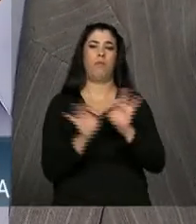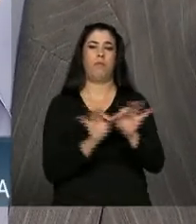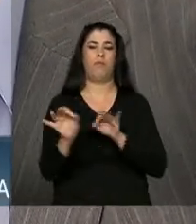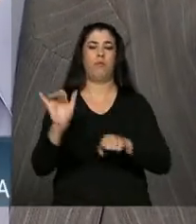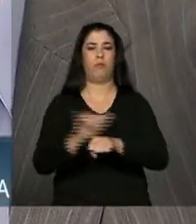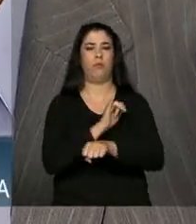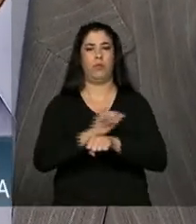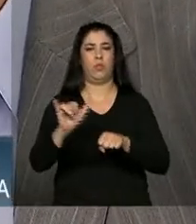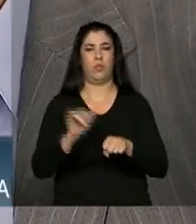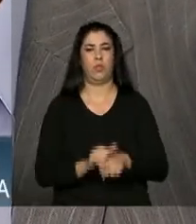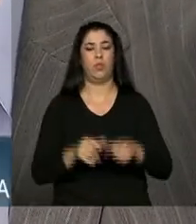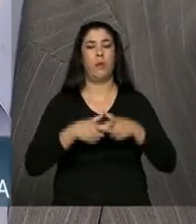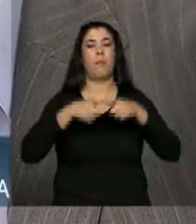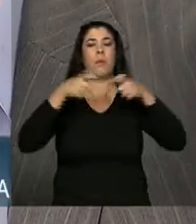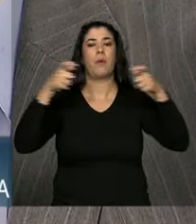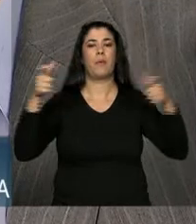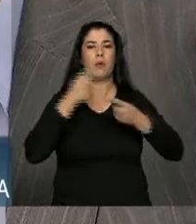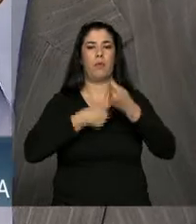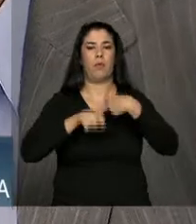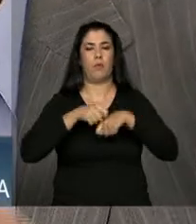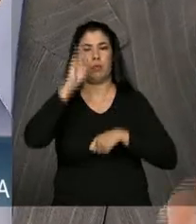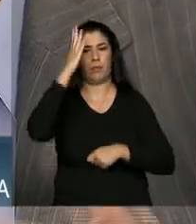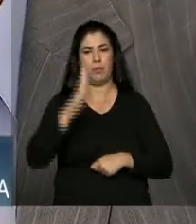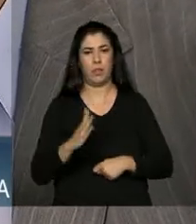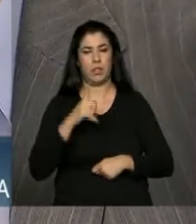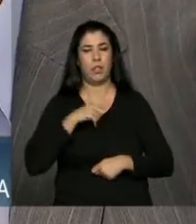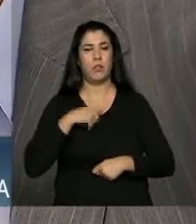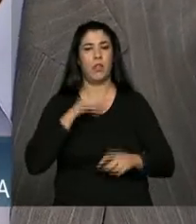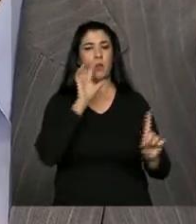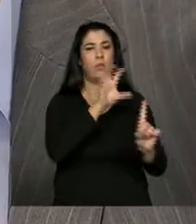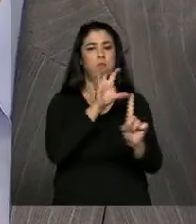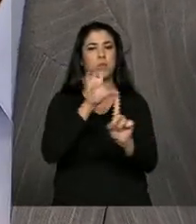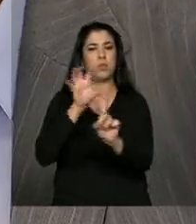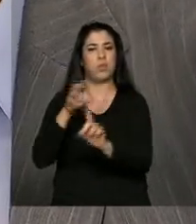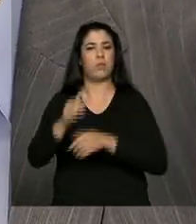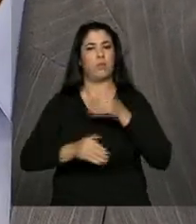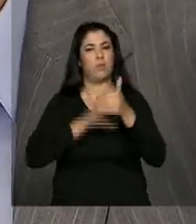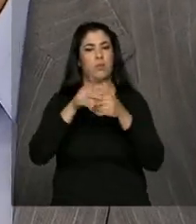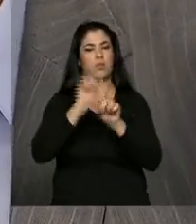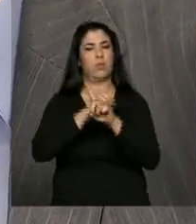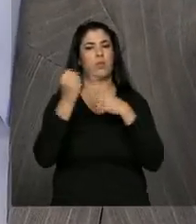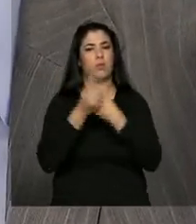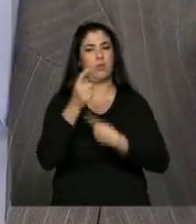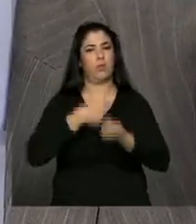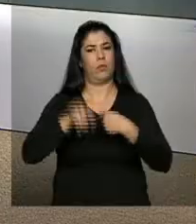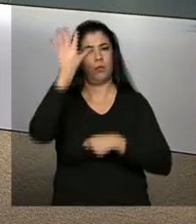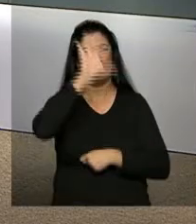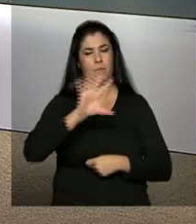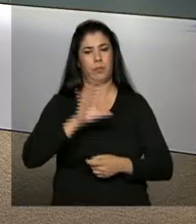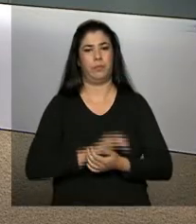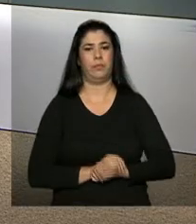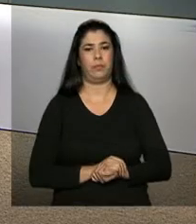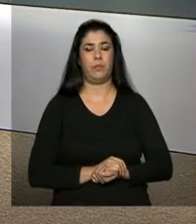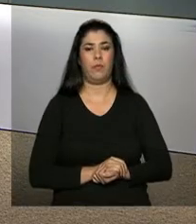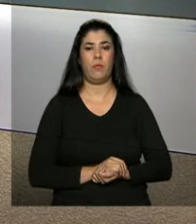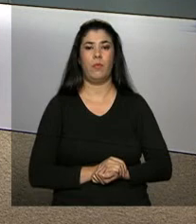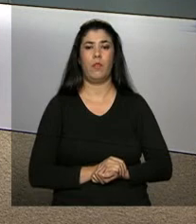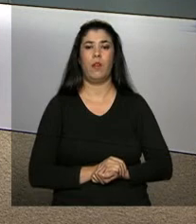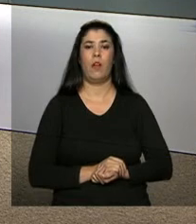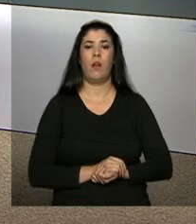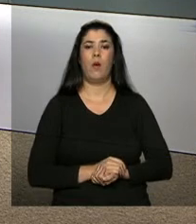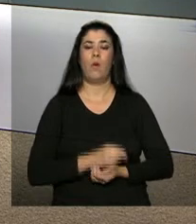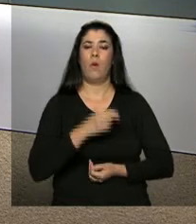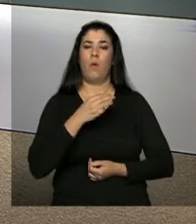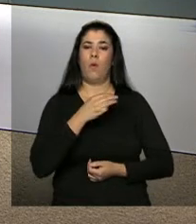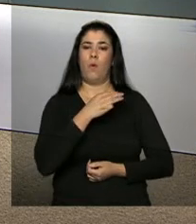estratégicos para a macroeconomia brasileira com impacto obviamente no desenvolvimento sócio-econômico Nacional o ministro de Minas